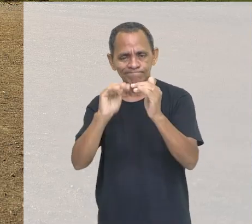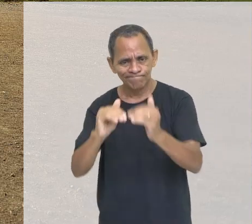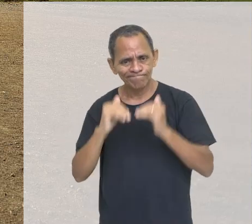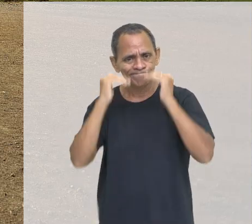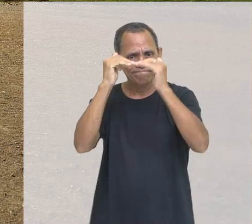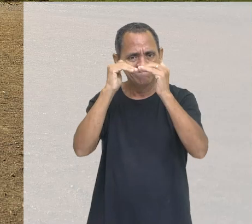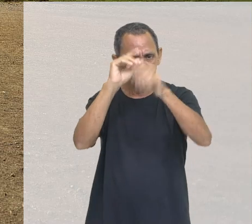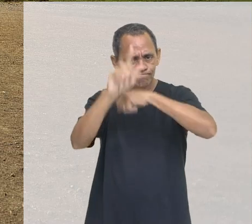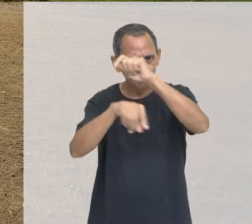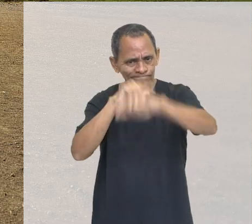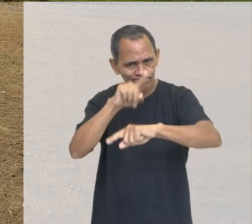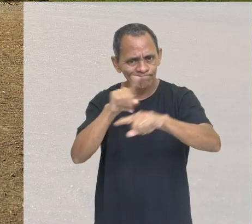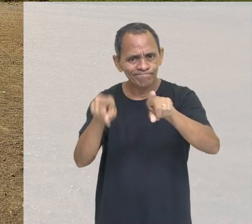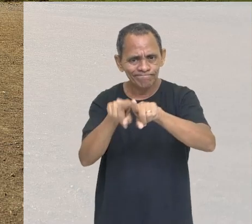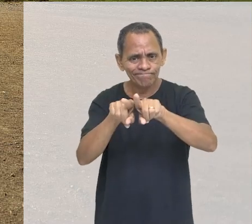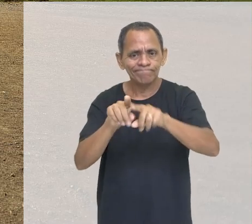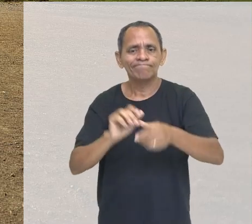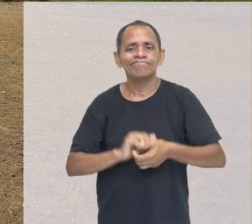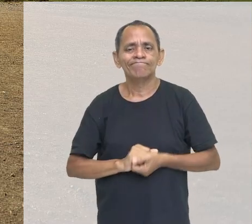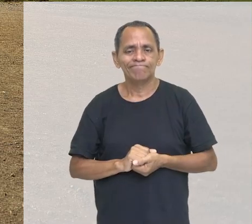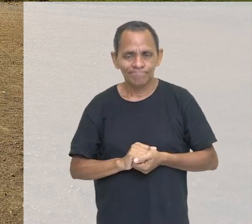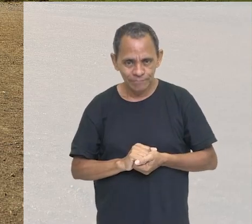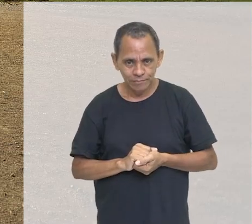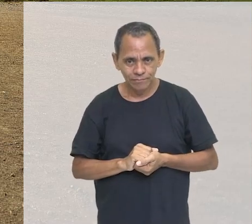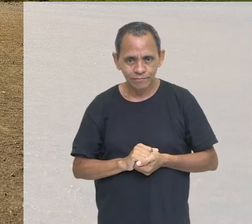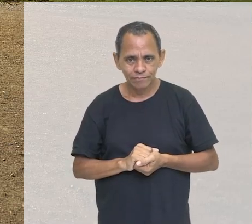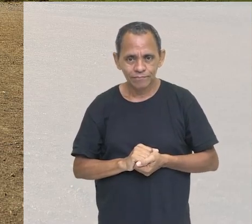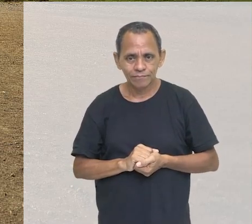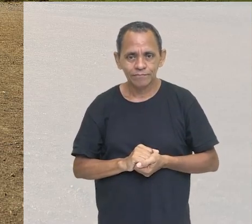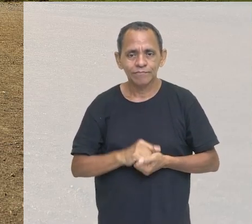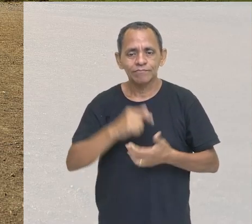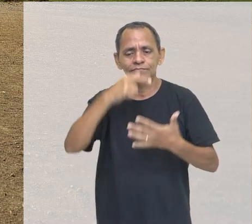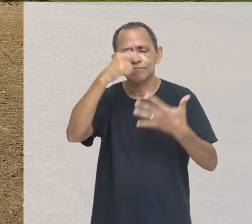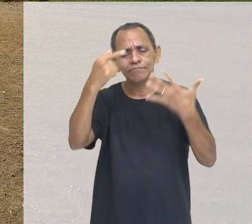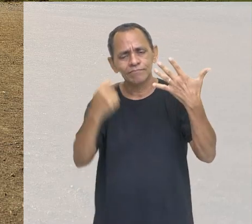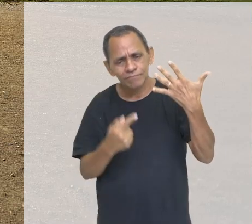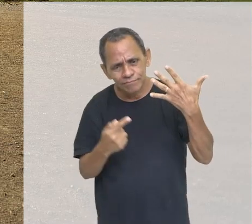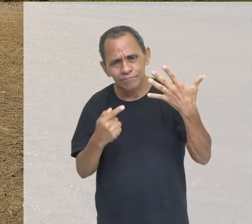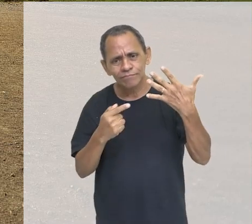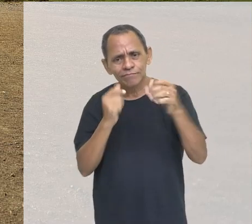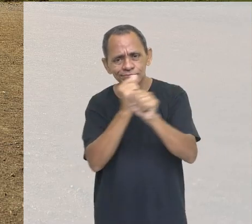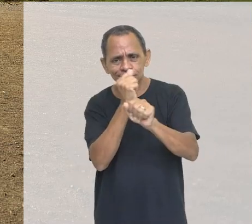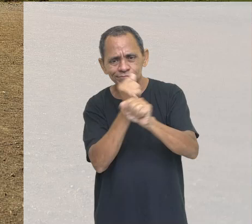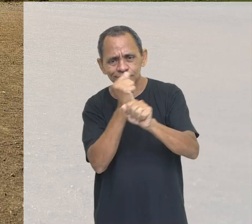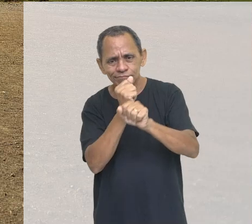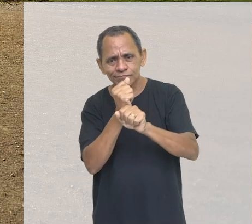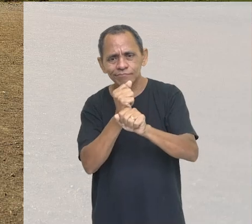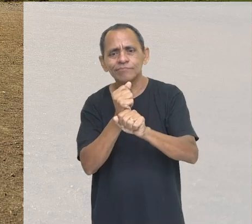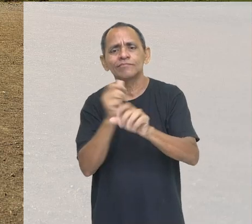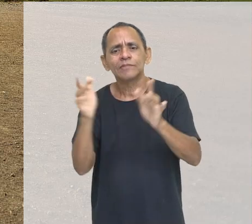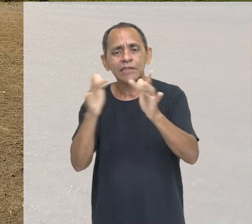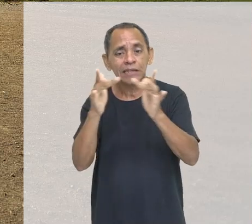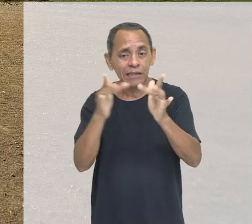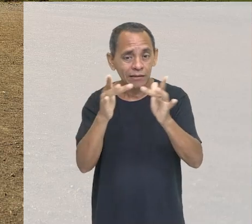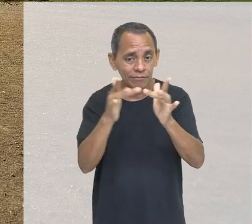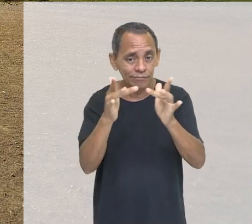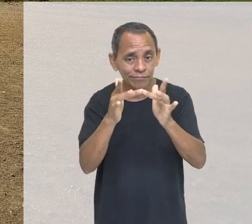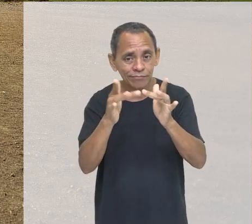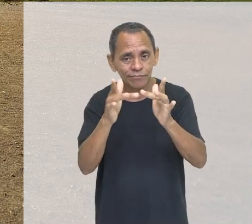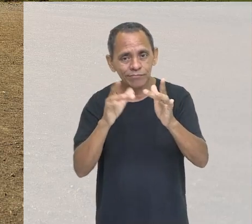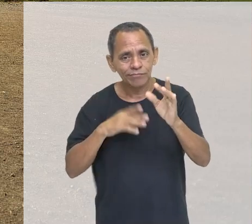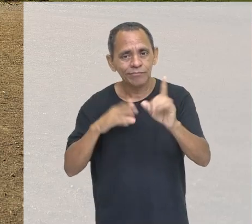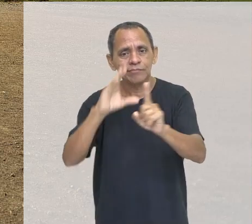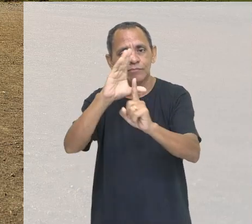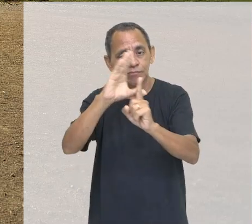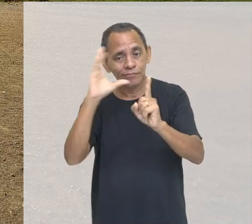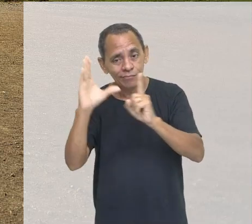só mais um ponto importante e curioso a respeito dessa construção. Ela está conectada com o calendário